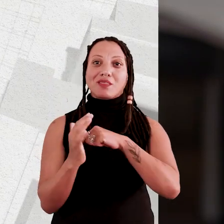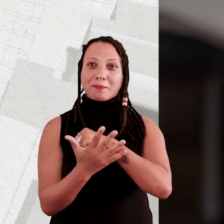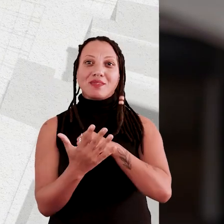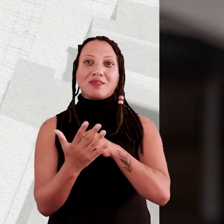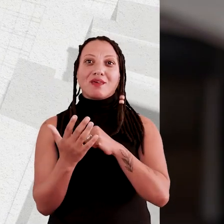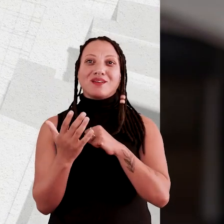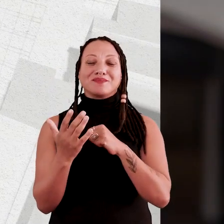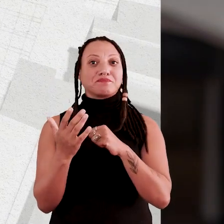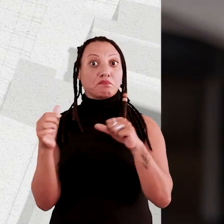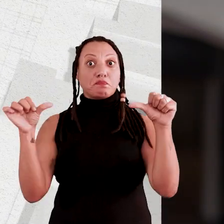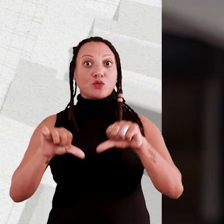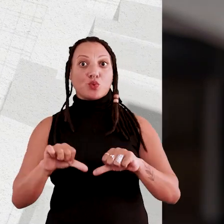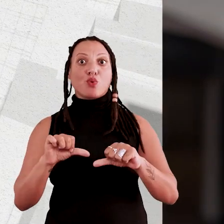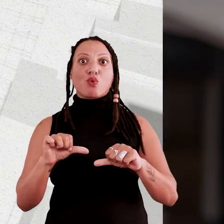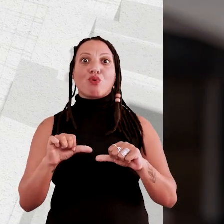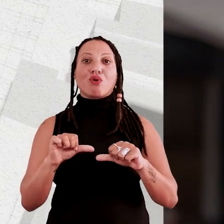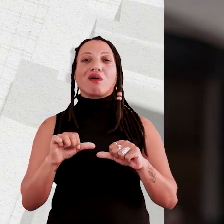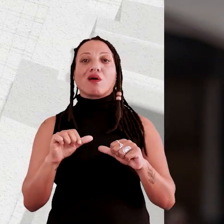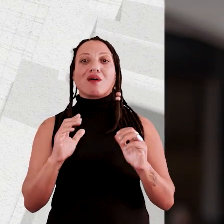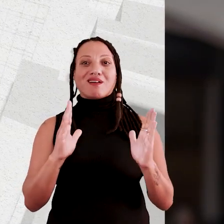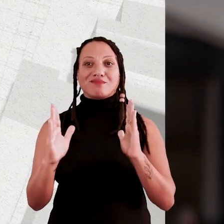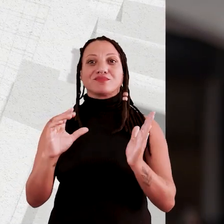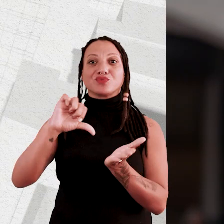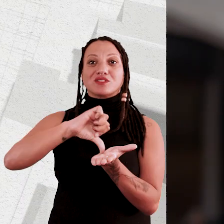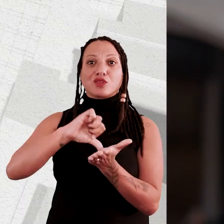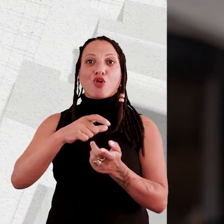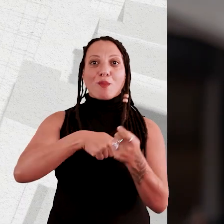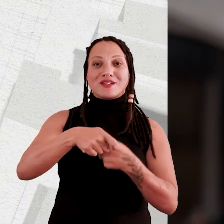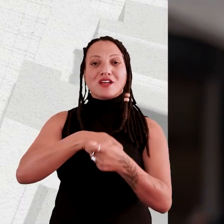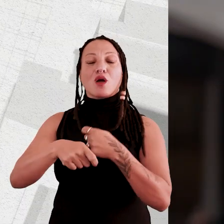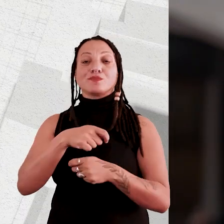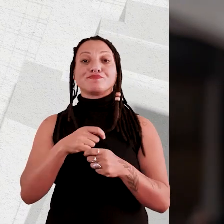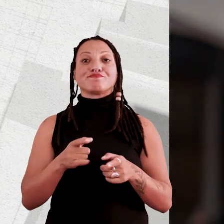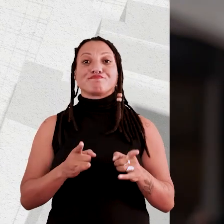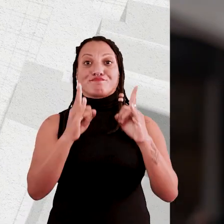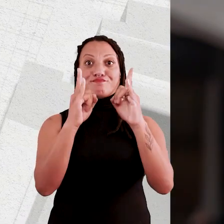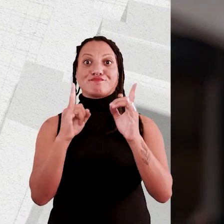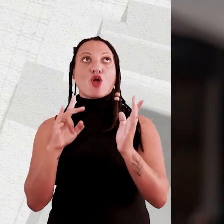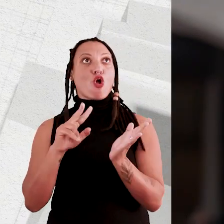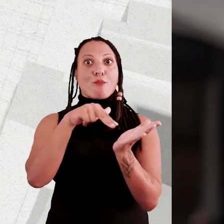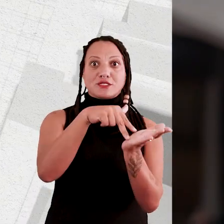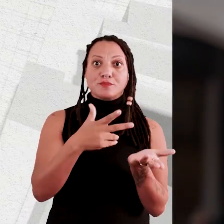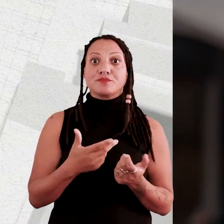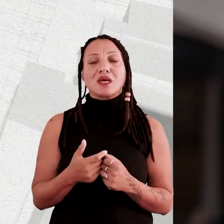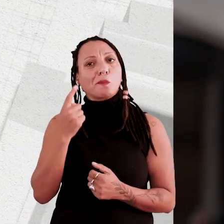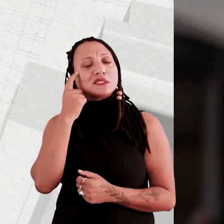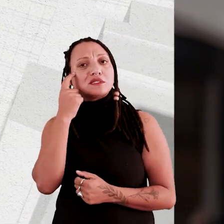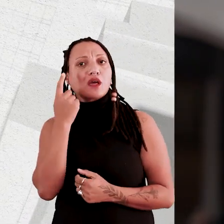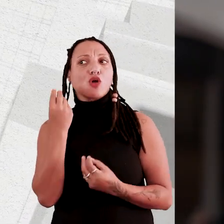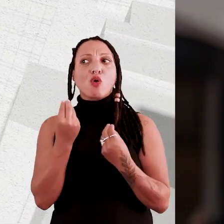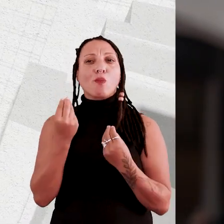escolhido logo bem no centro comercial, que em função da pandemia, ele já tinha um movimento de pouco